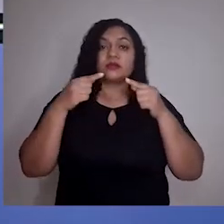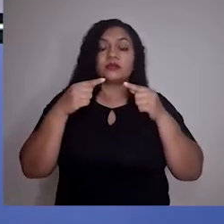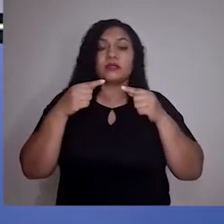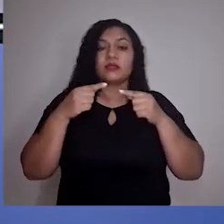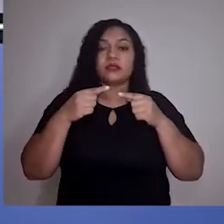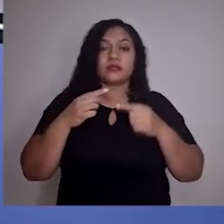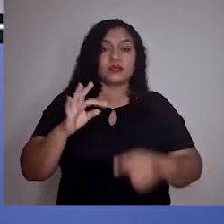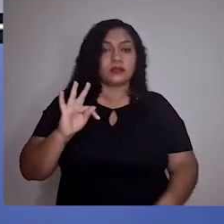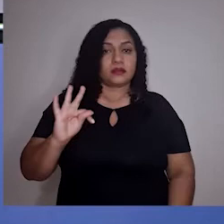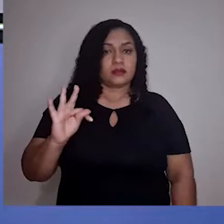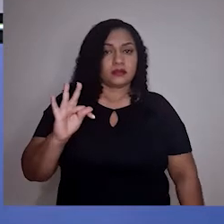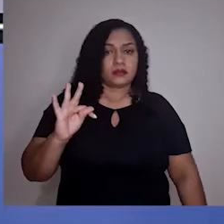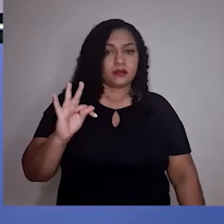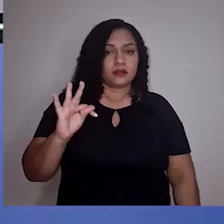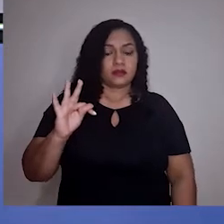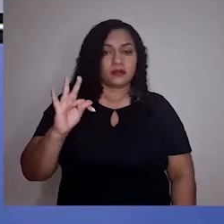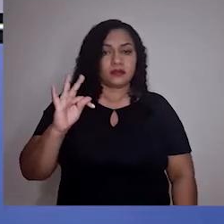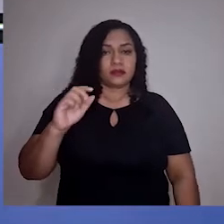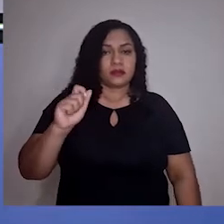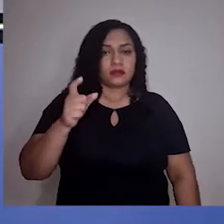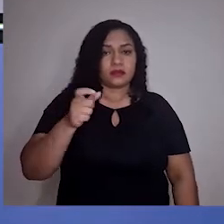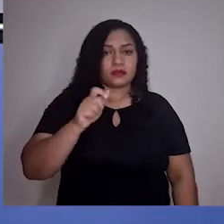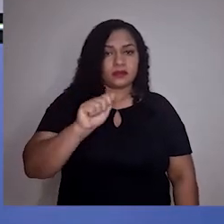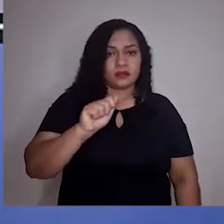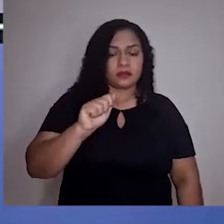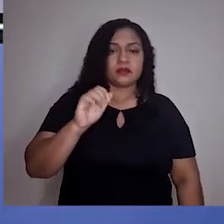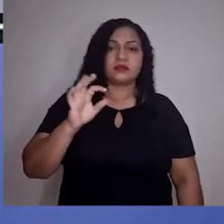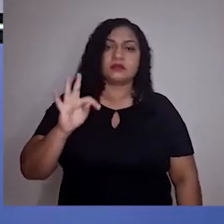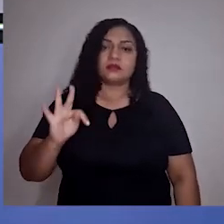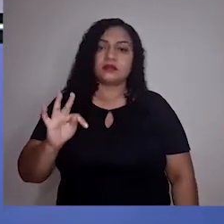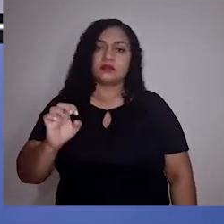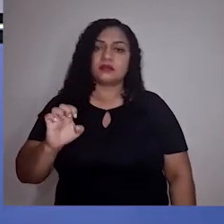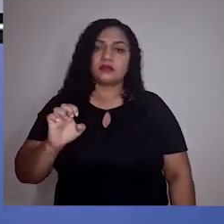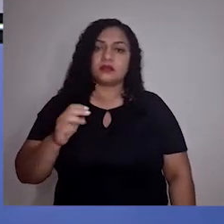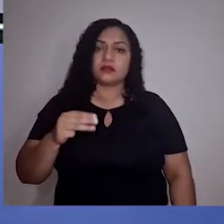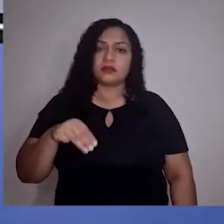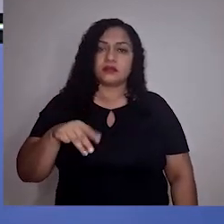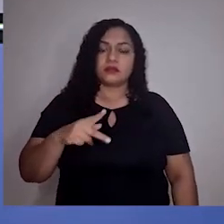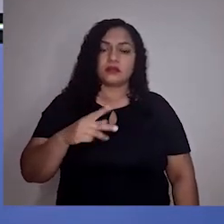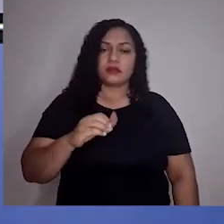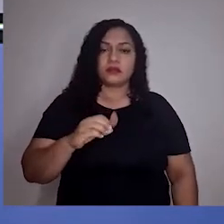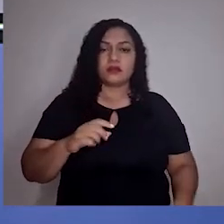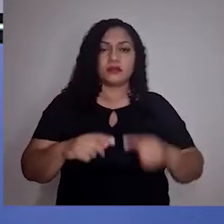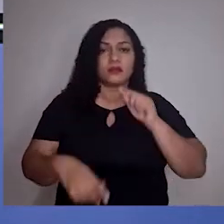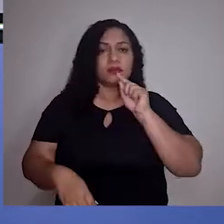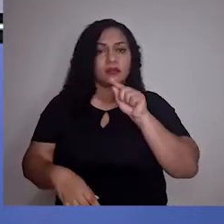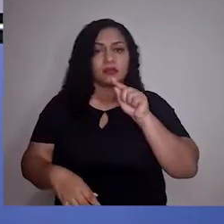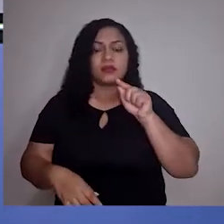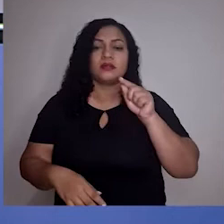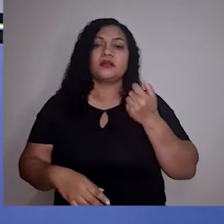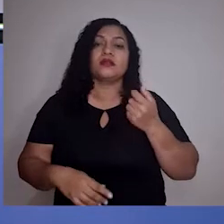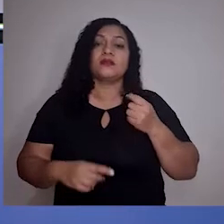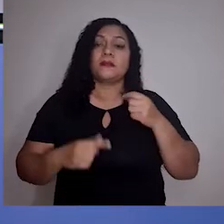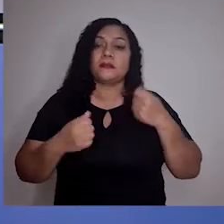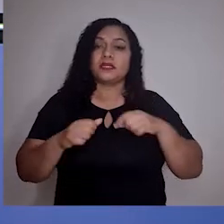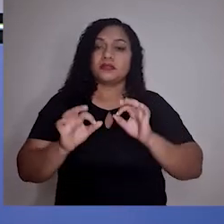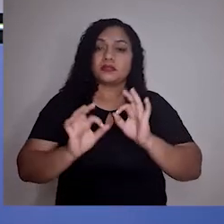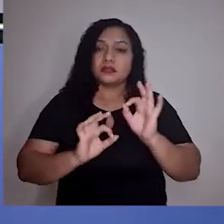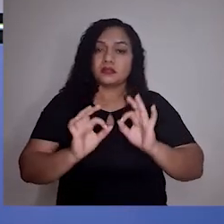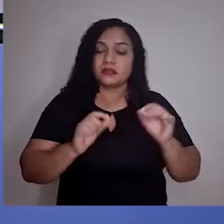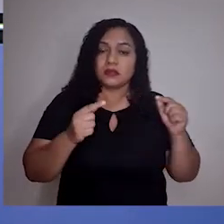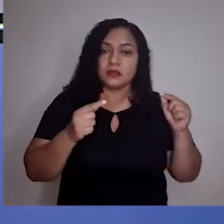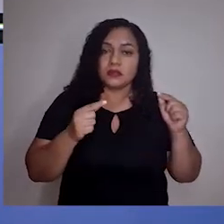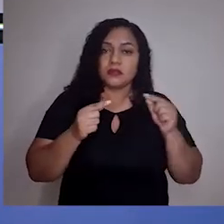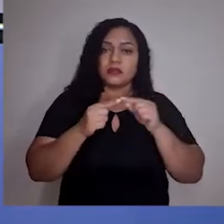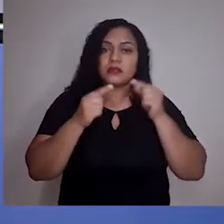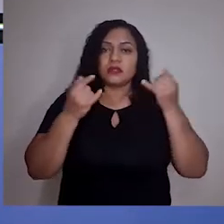de medida. A taxa e o tempo. A taxa ele deu em mês. O tempo ele deu em semestre. Então, vamos